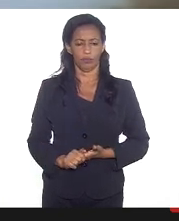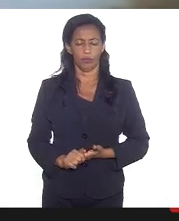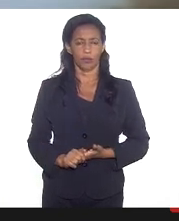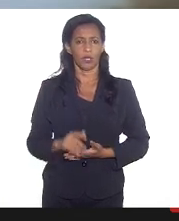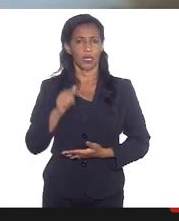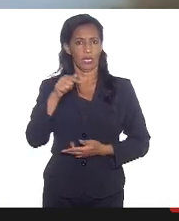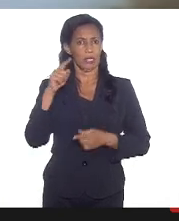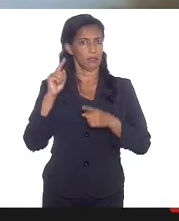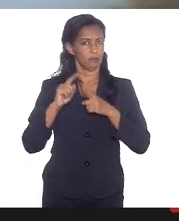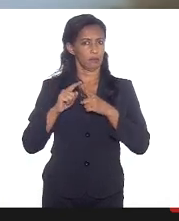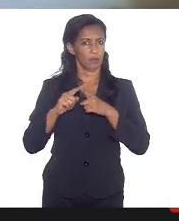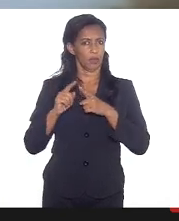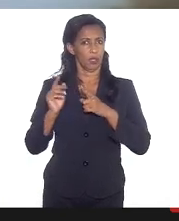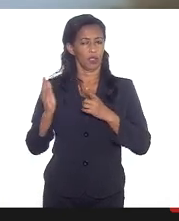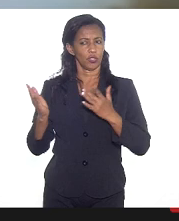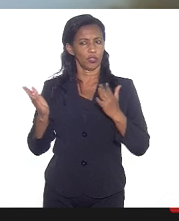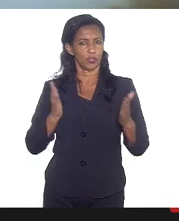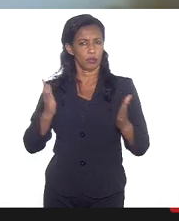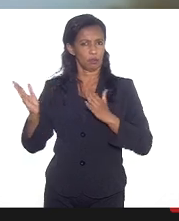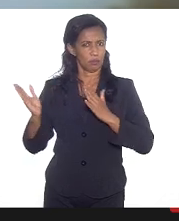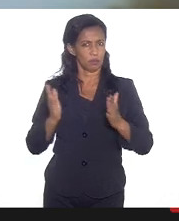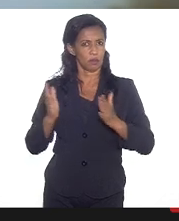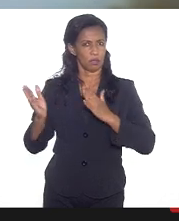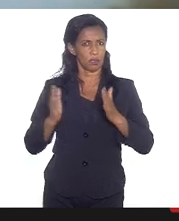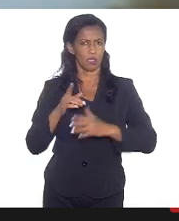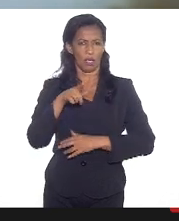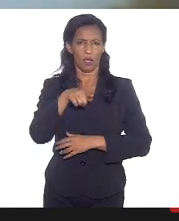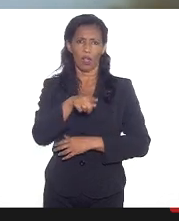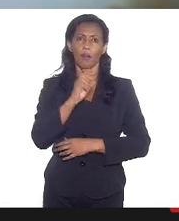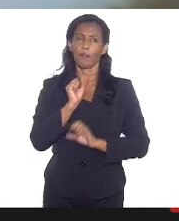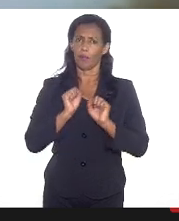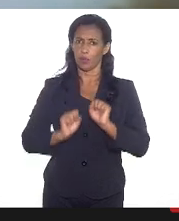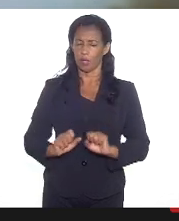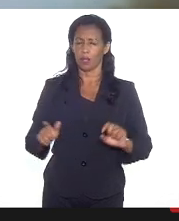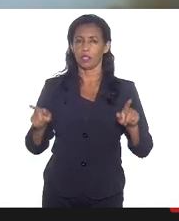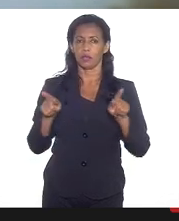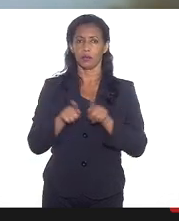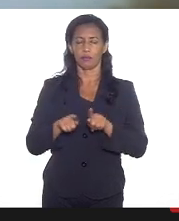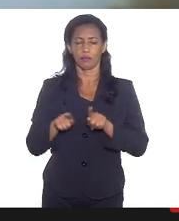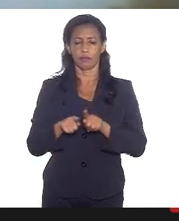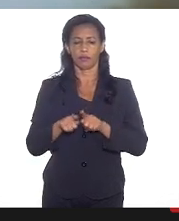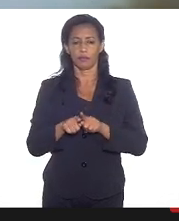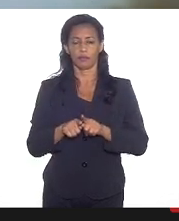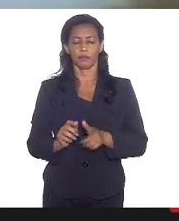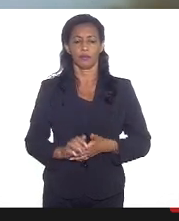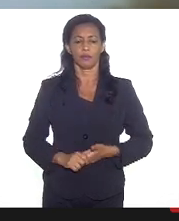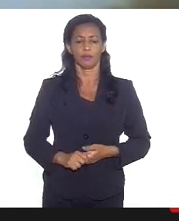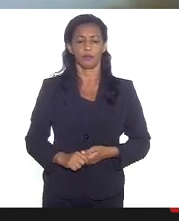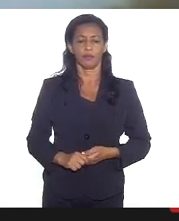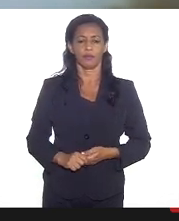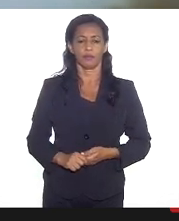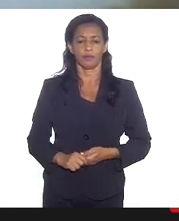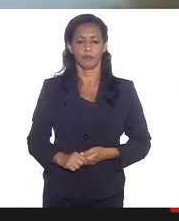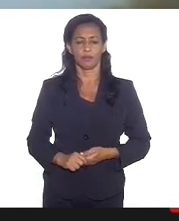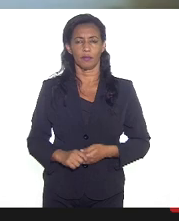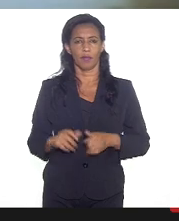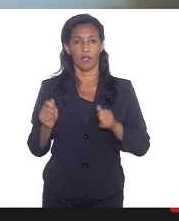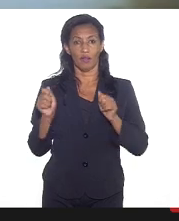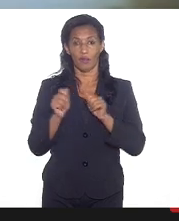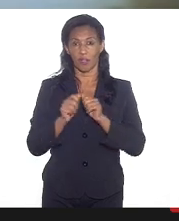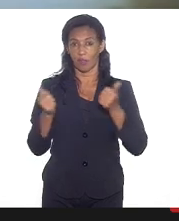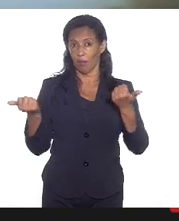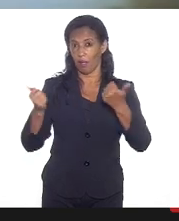de transação resolutiva, ela pudesse também fazer uma